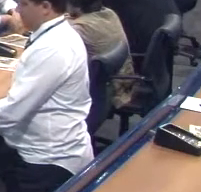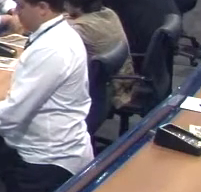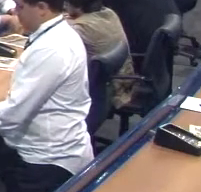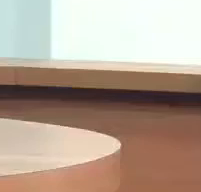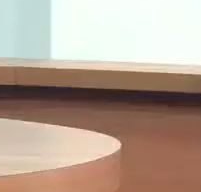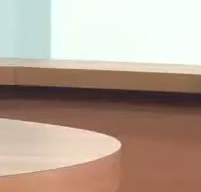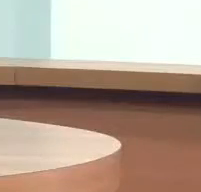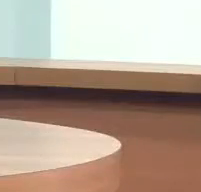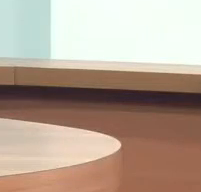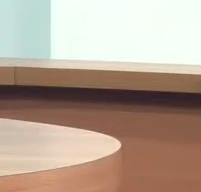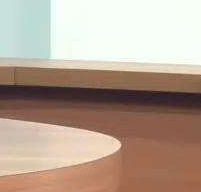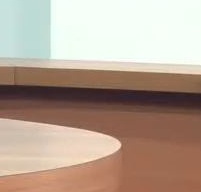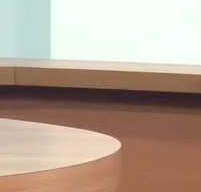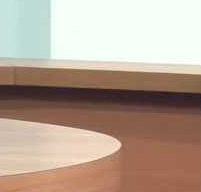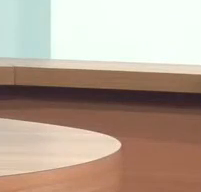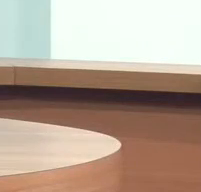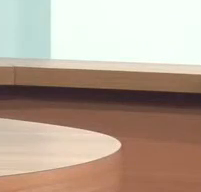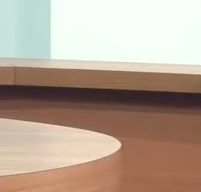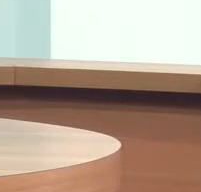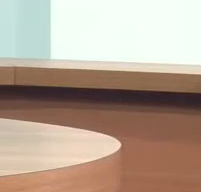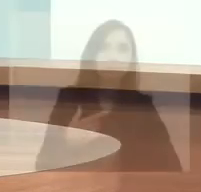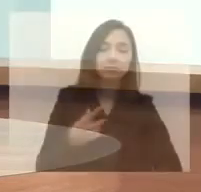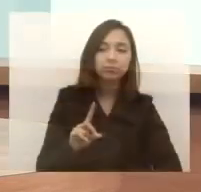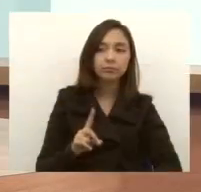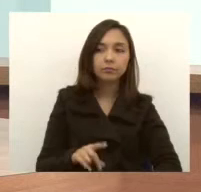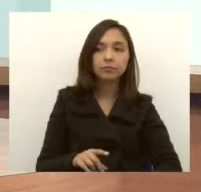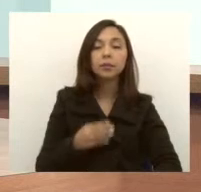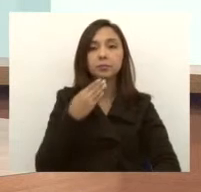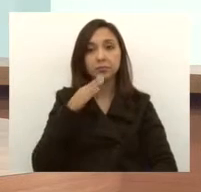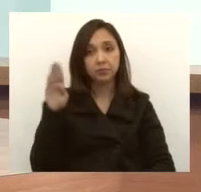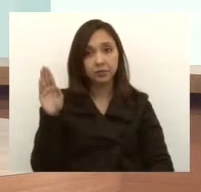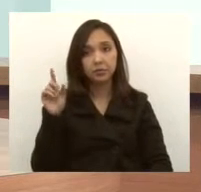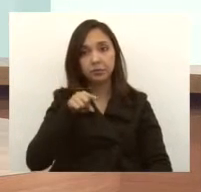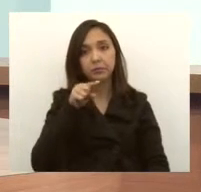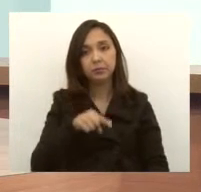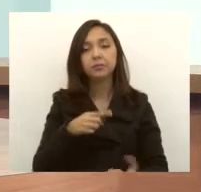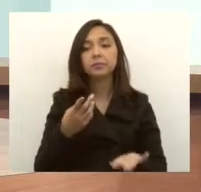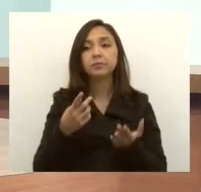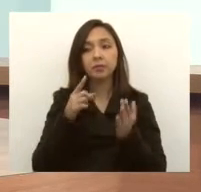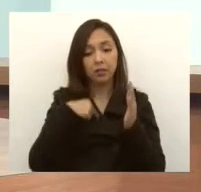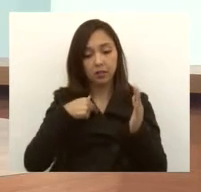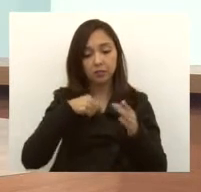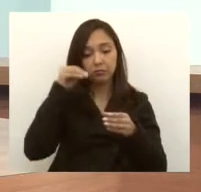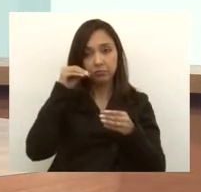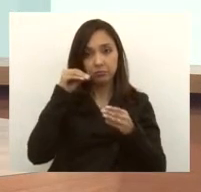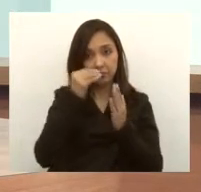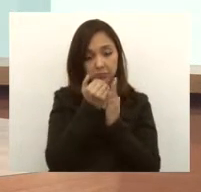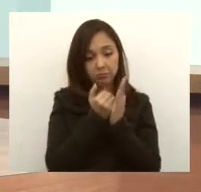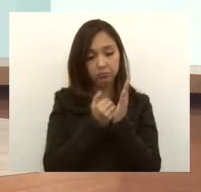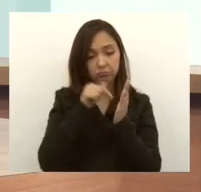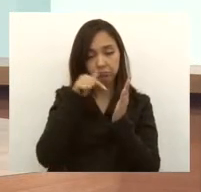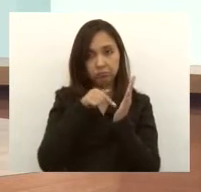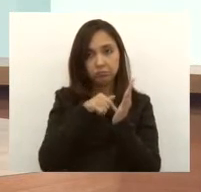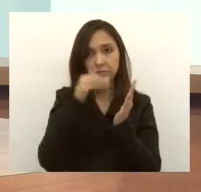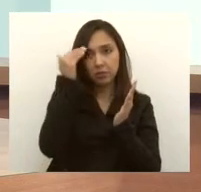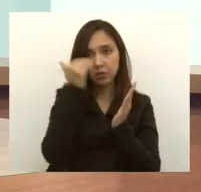Prometo cumprir e fazer cumprir as leis e o exercício de meu mandato dentro dos princípios da ética